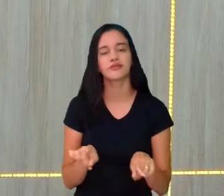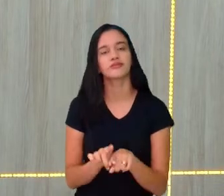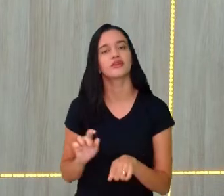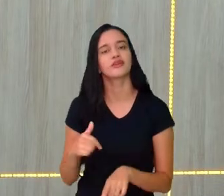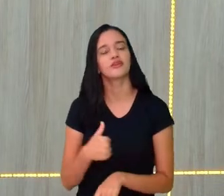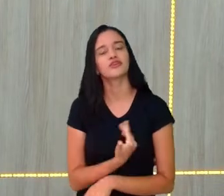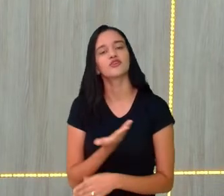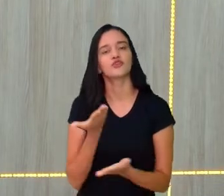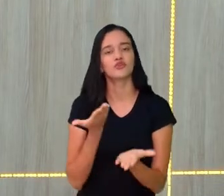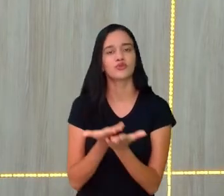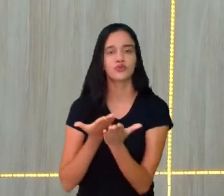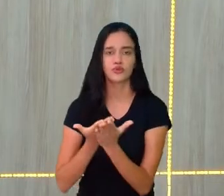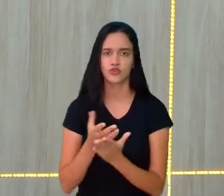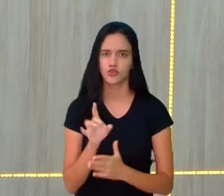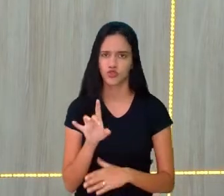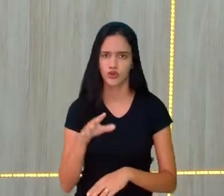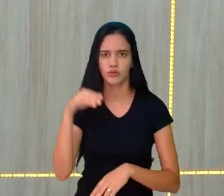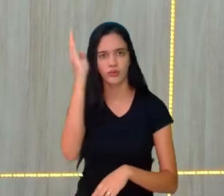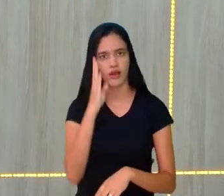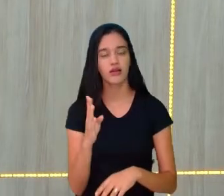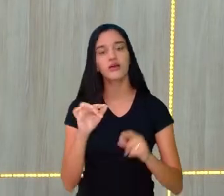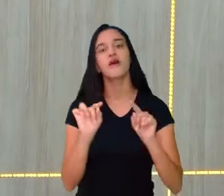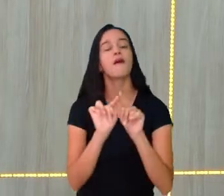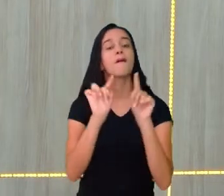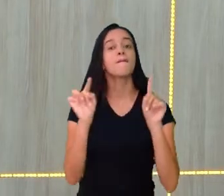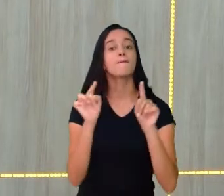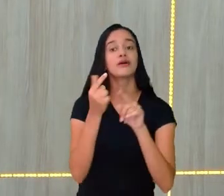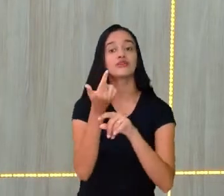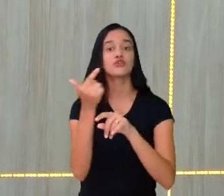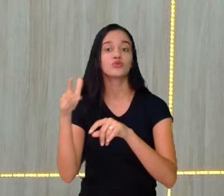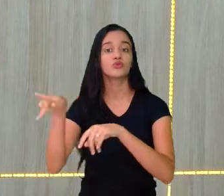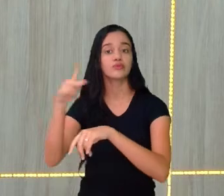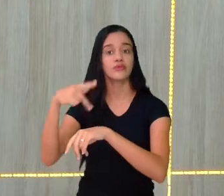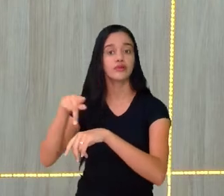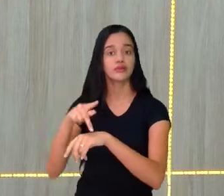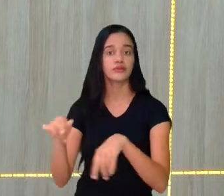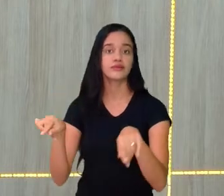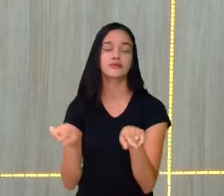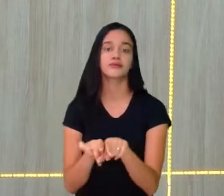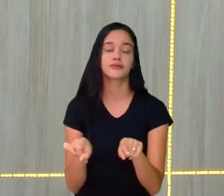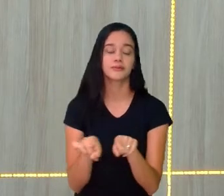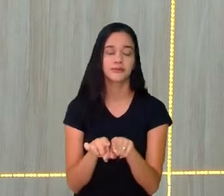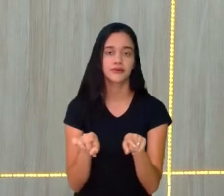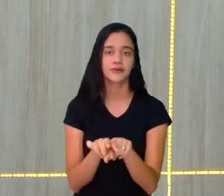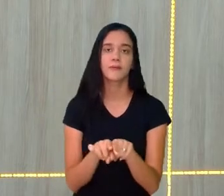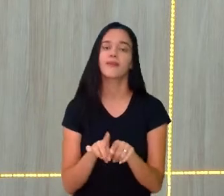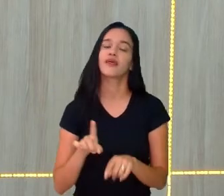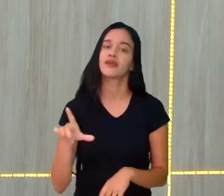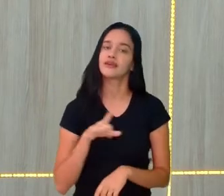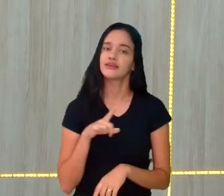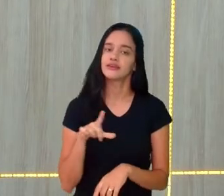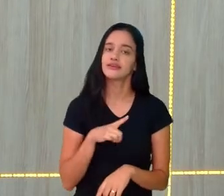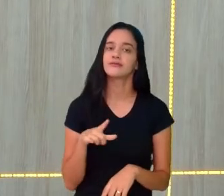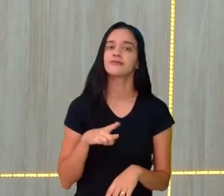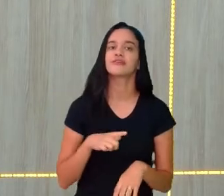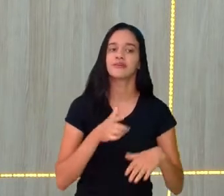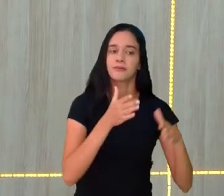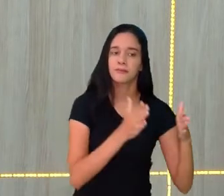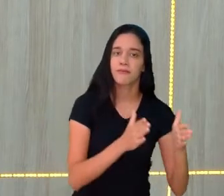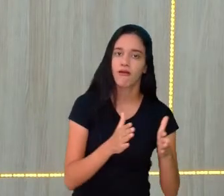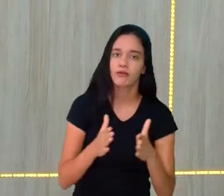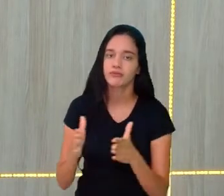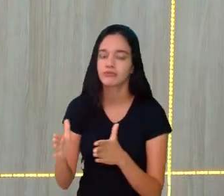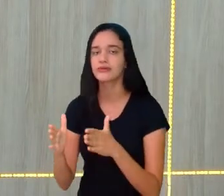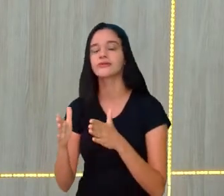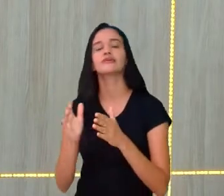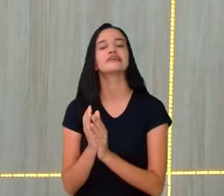gente vai estudar isso não somente no Brasil, mas em outros países, né, onde ocorreu esse processo de